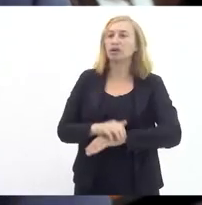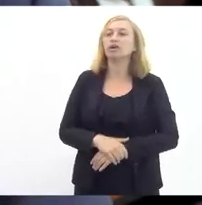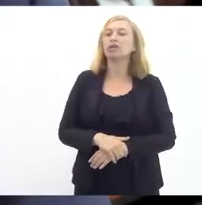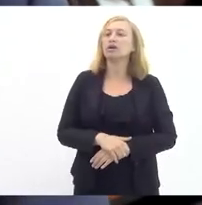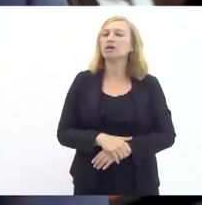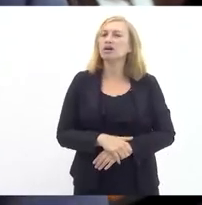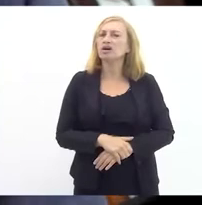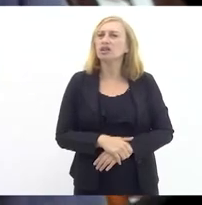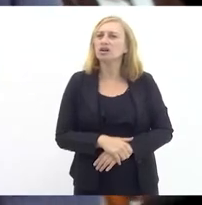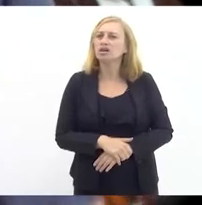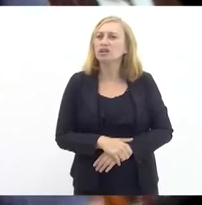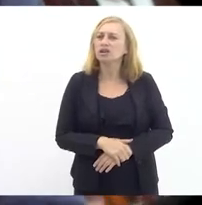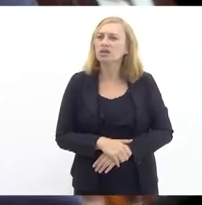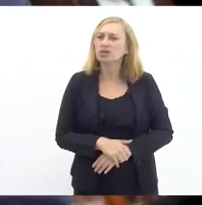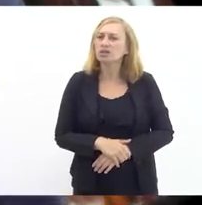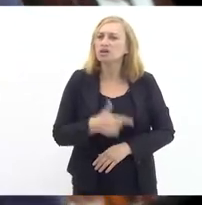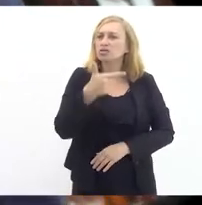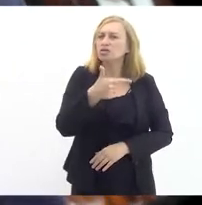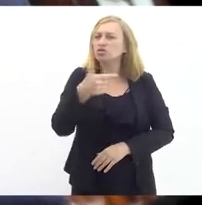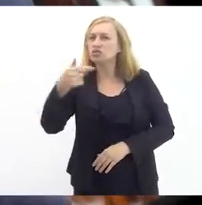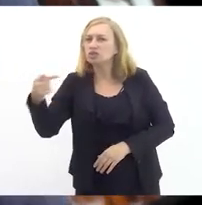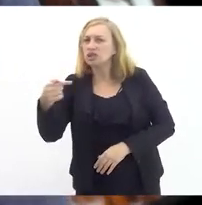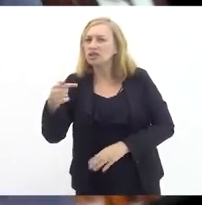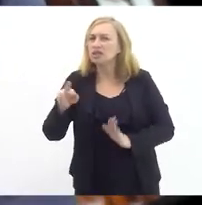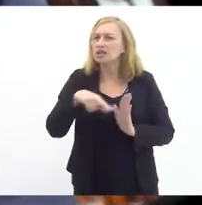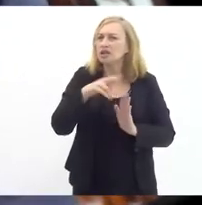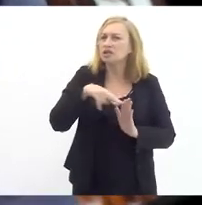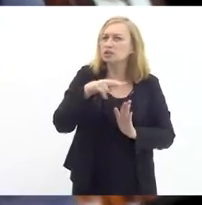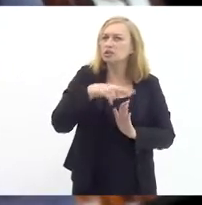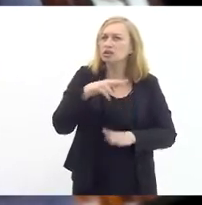Então, em 2017, essa resolução,